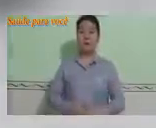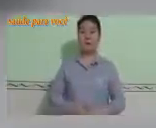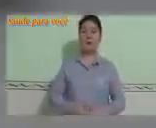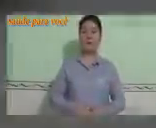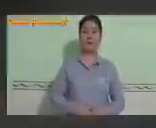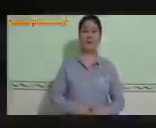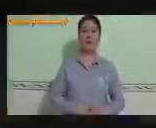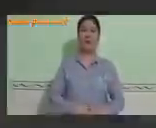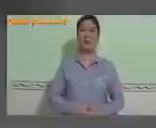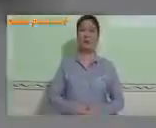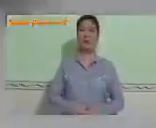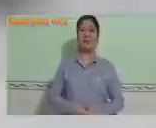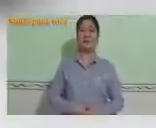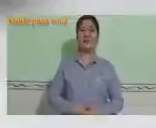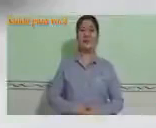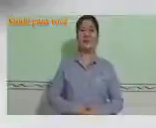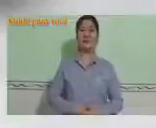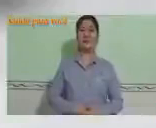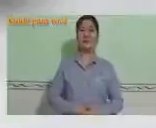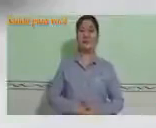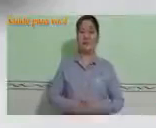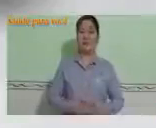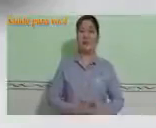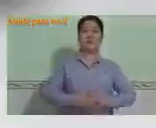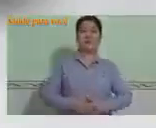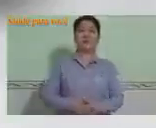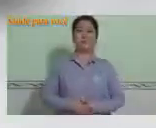Veja como fazer massagem relaxante no bebê.